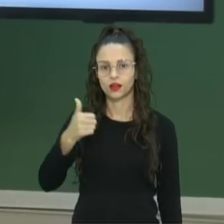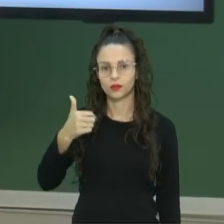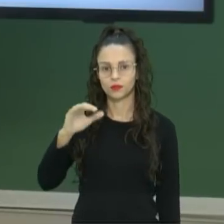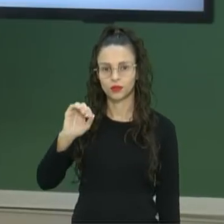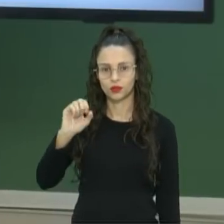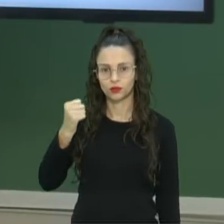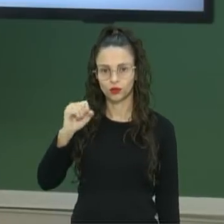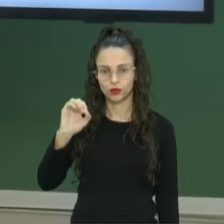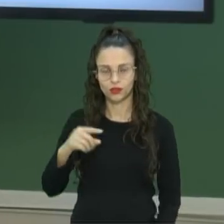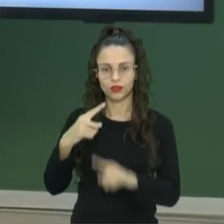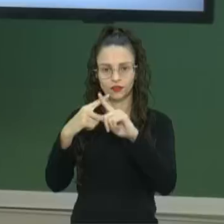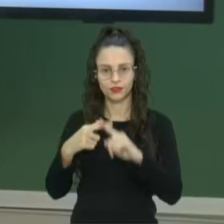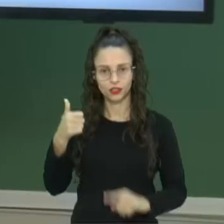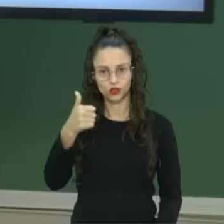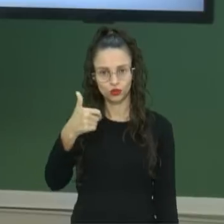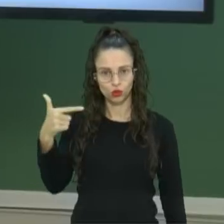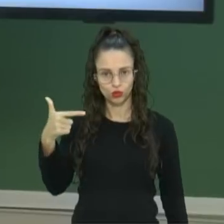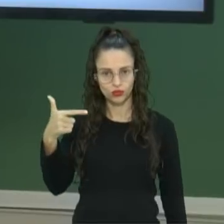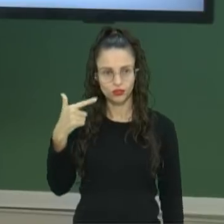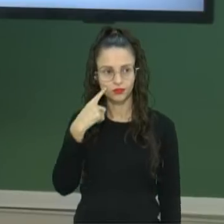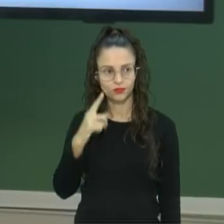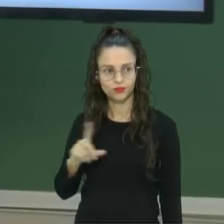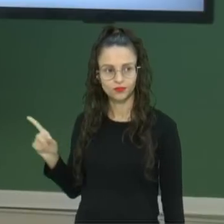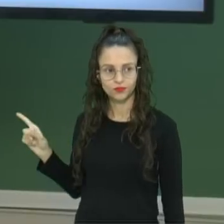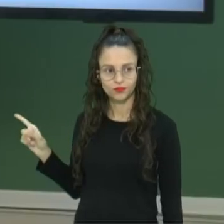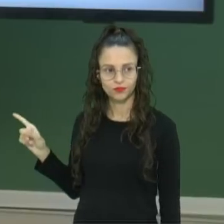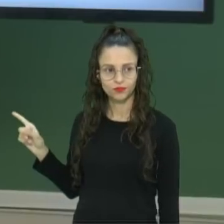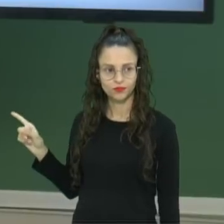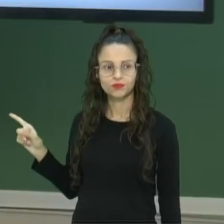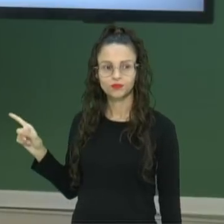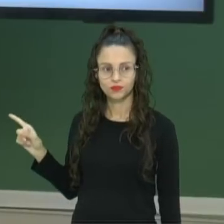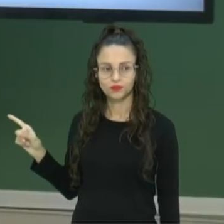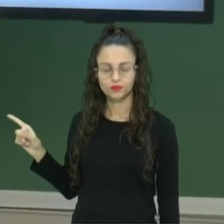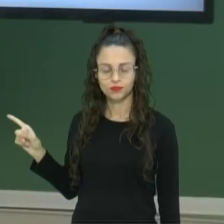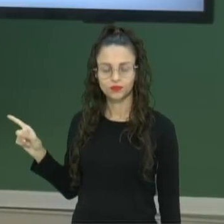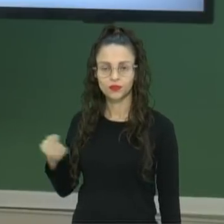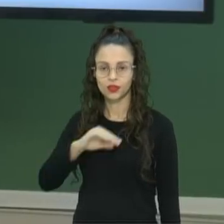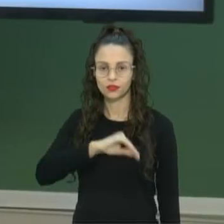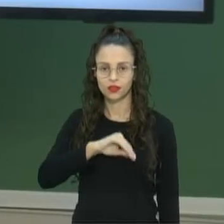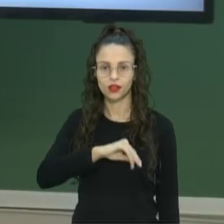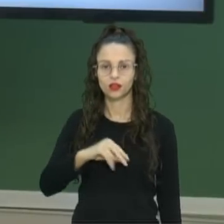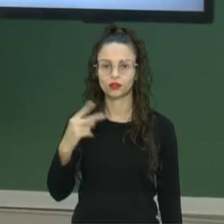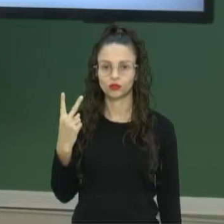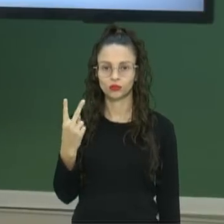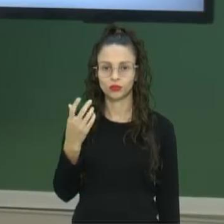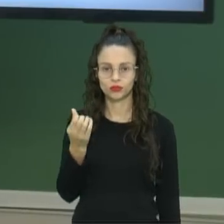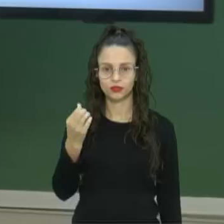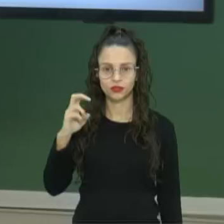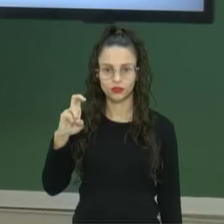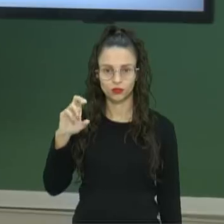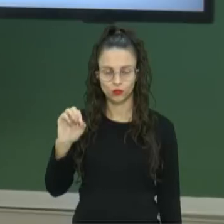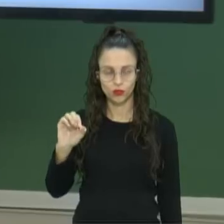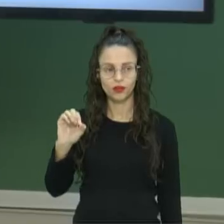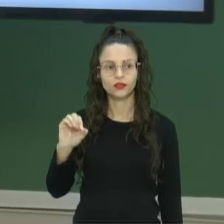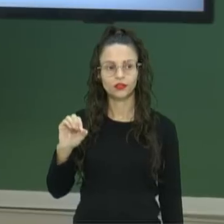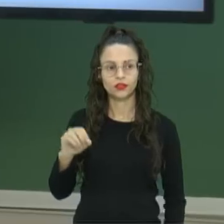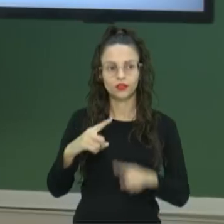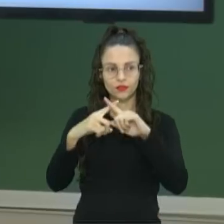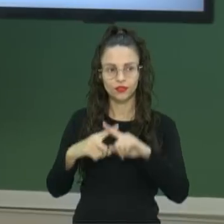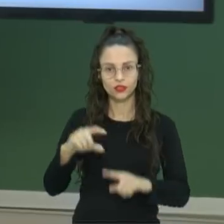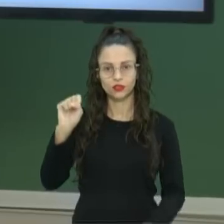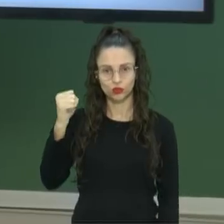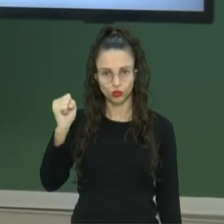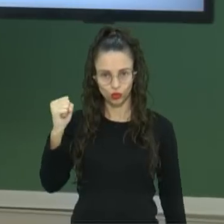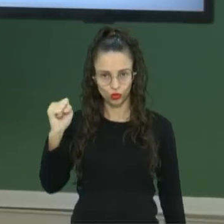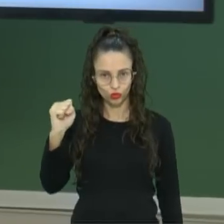1.080 vezes 12, tá aqui a tabelinha para a gente lembrar. O salário de 2.650 vezes